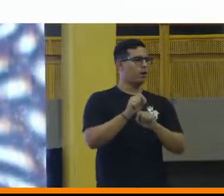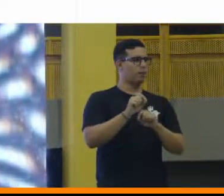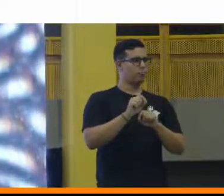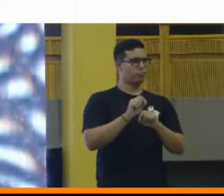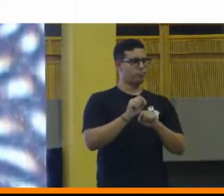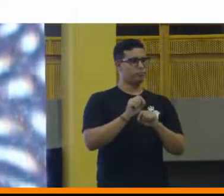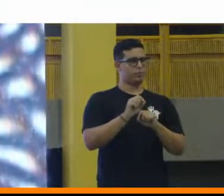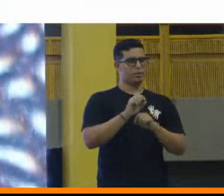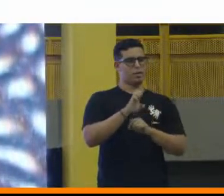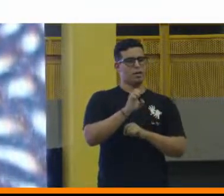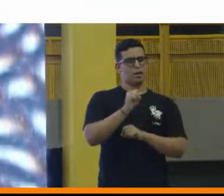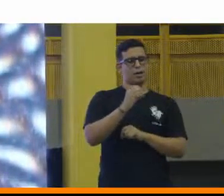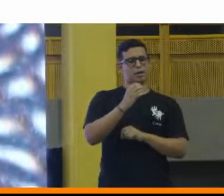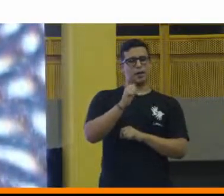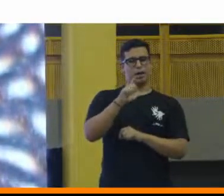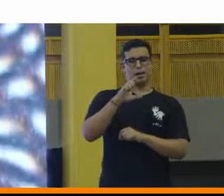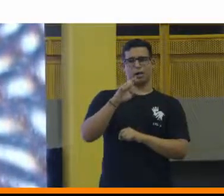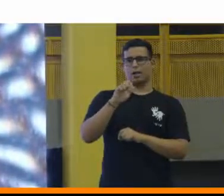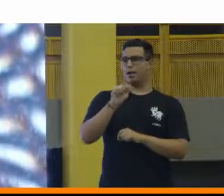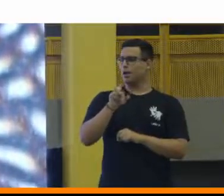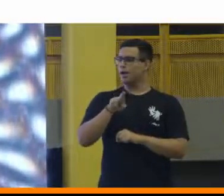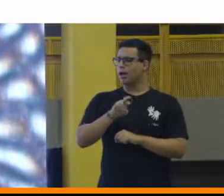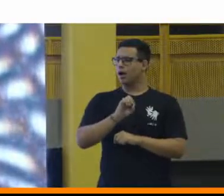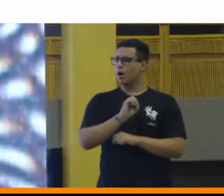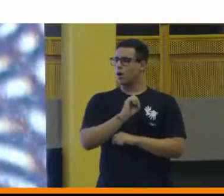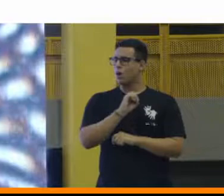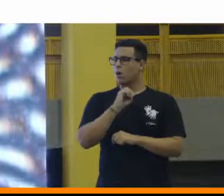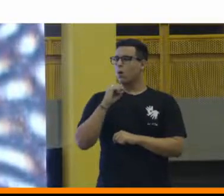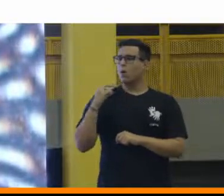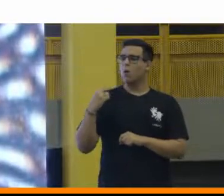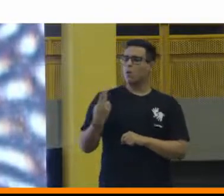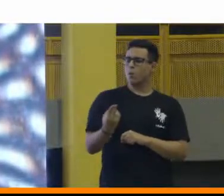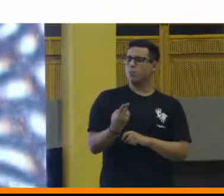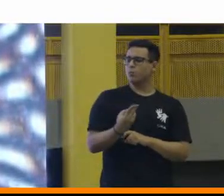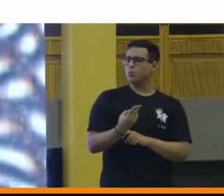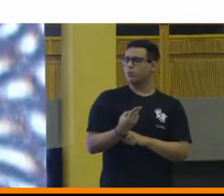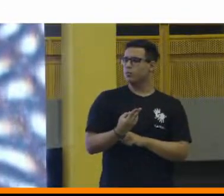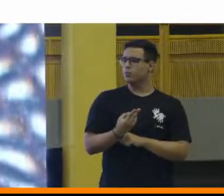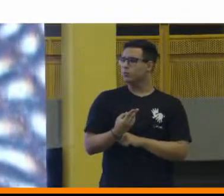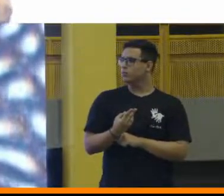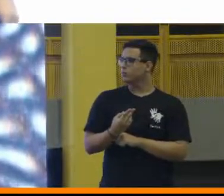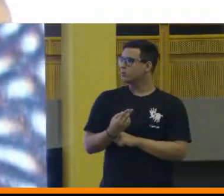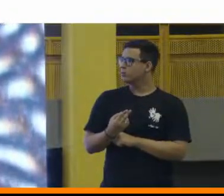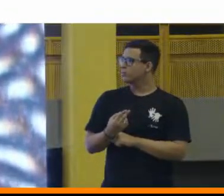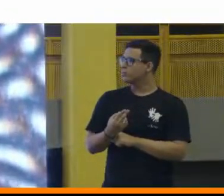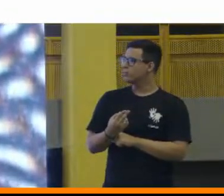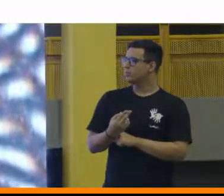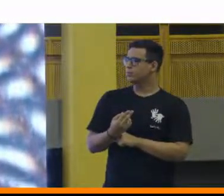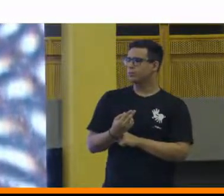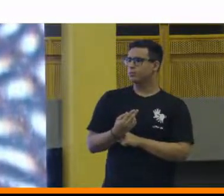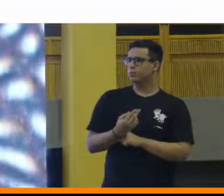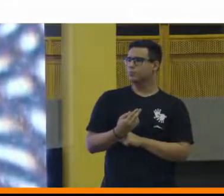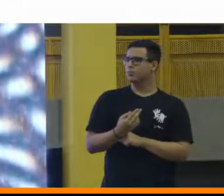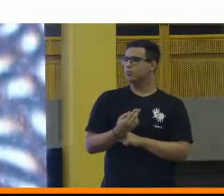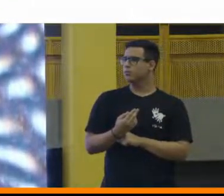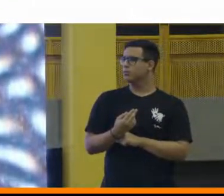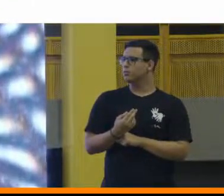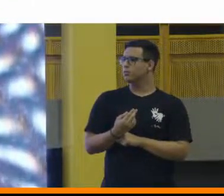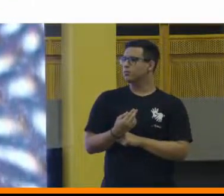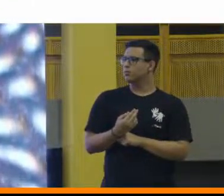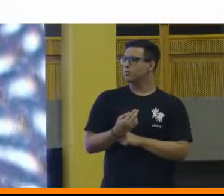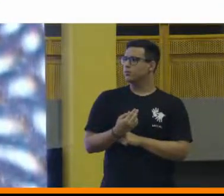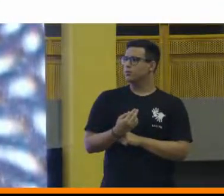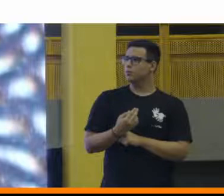Qual que é a diferença entre uma e outra? Vamos a alguns exemplos. Se alguém disser para você que a temperatura